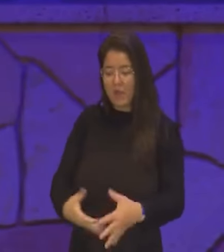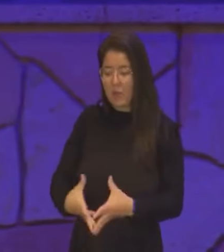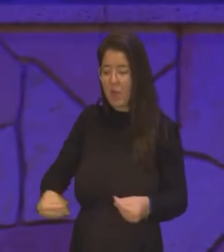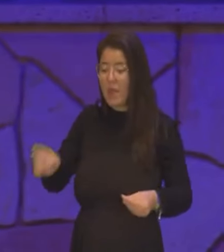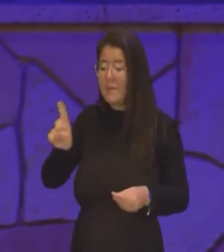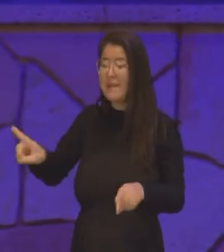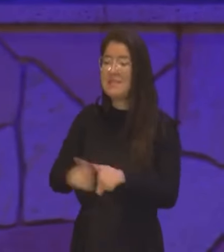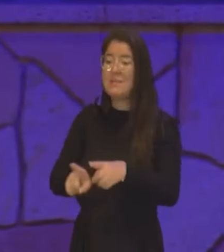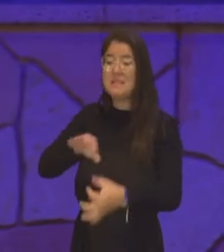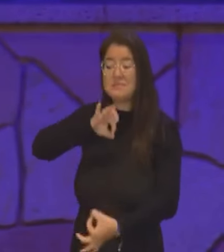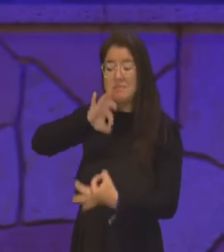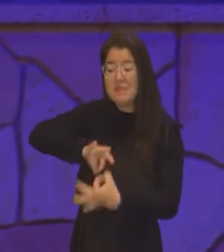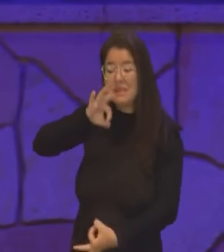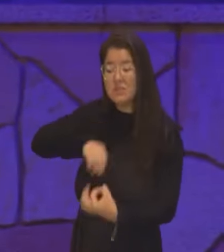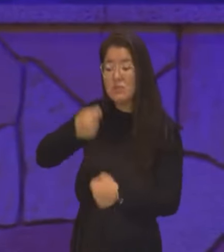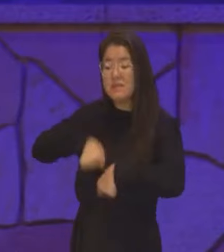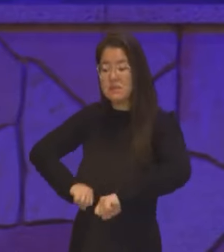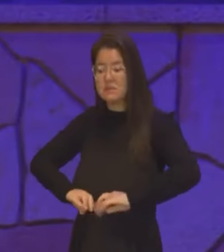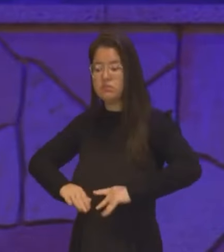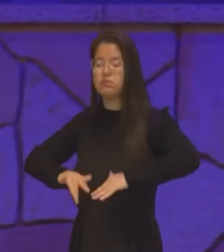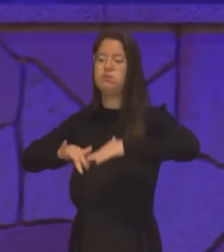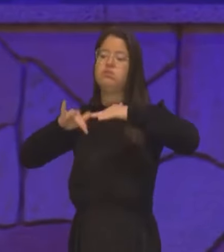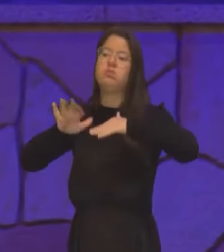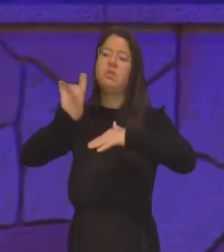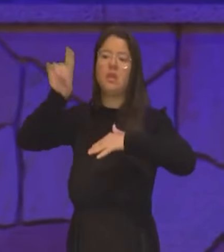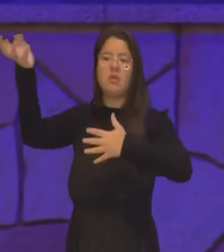de profundidade.